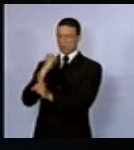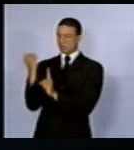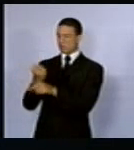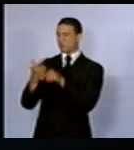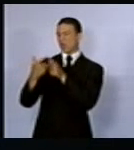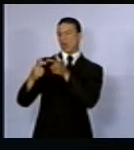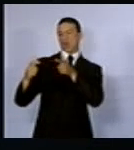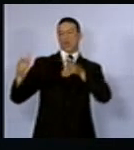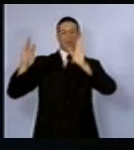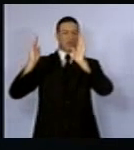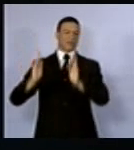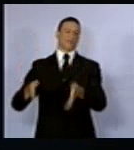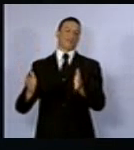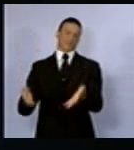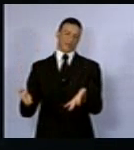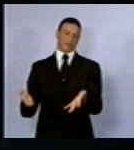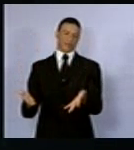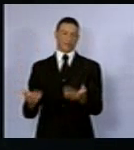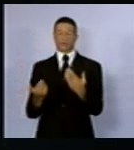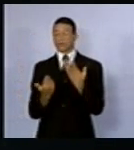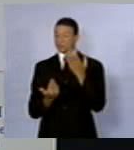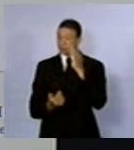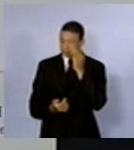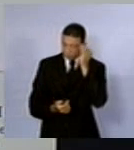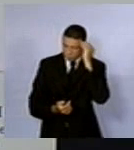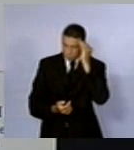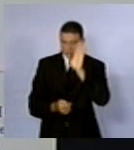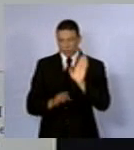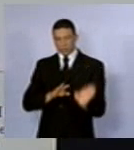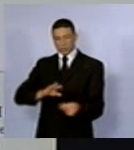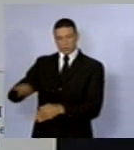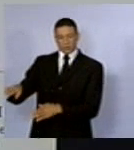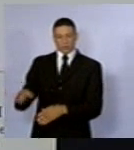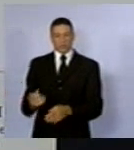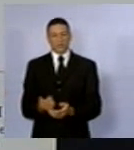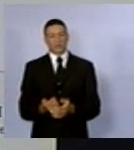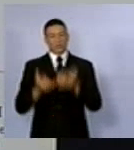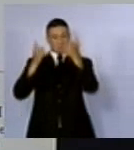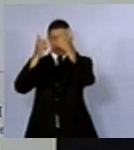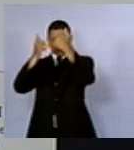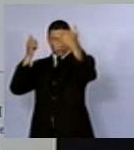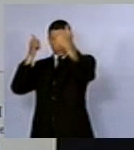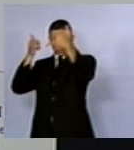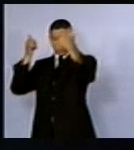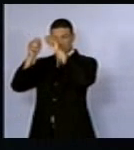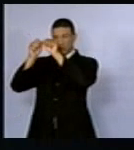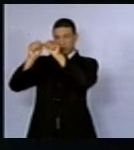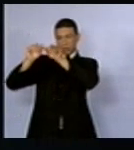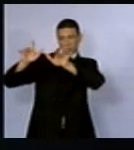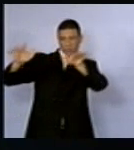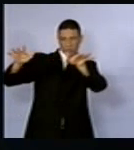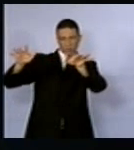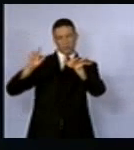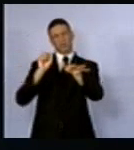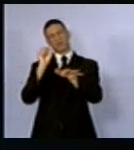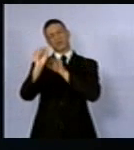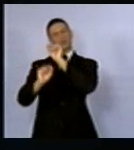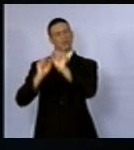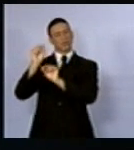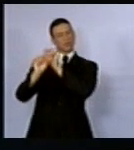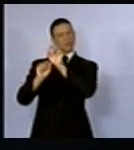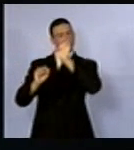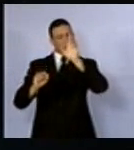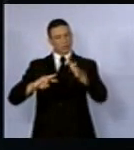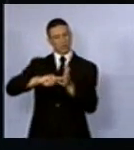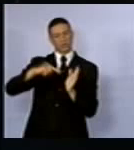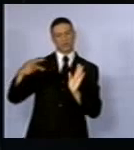transmissão. Aqui vai uma questão, nós usamos o vocábulo linha de transmissão para definir essa